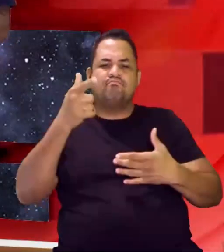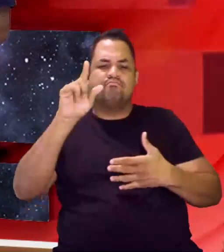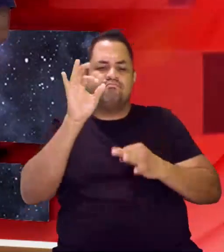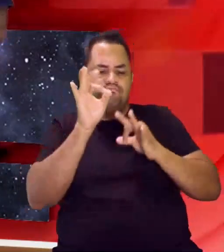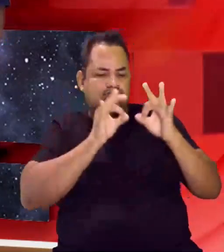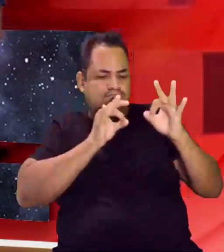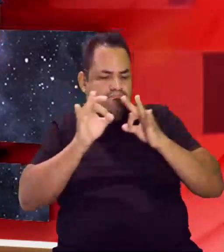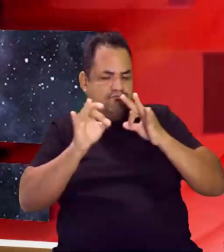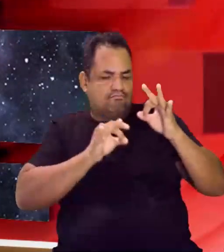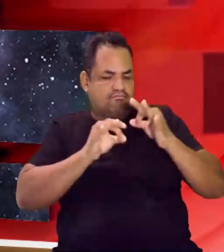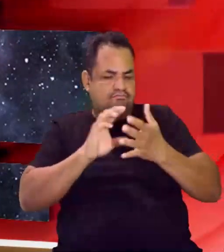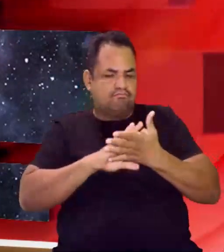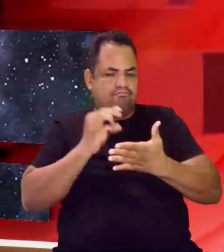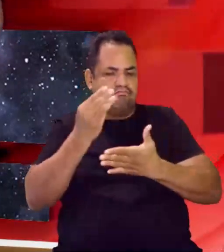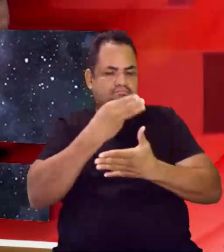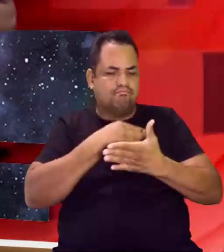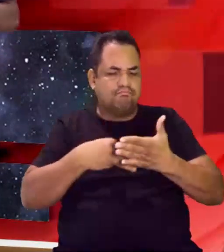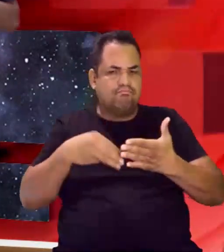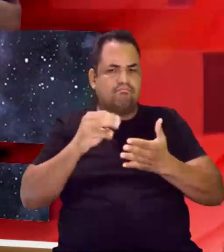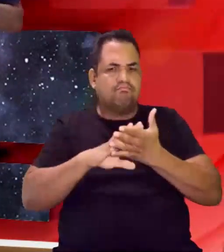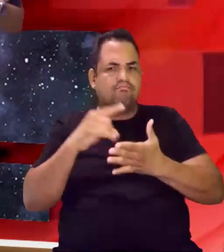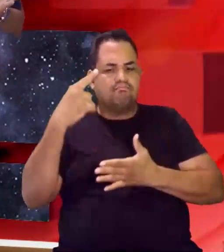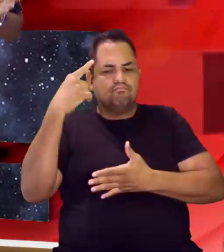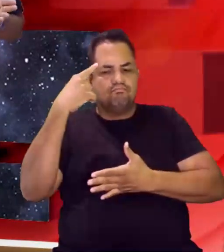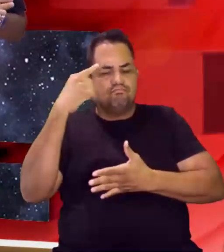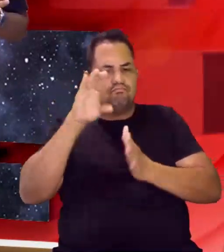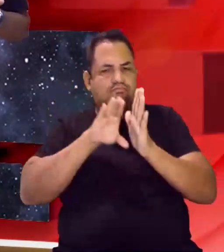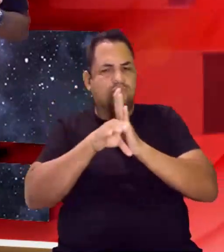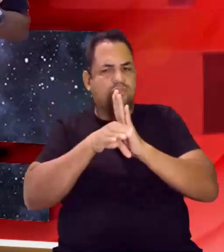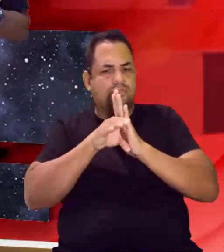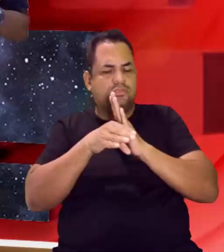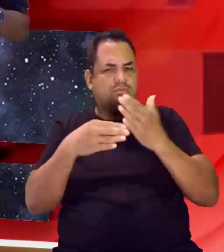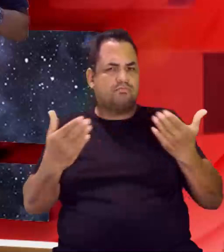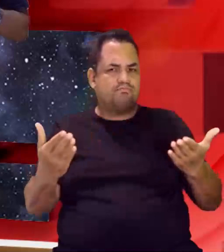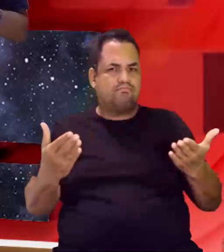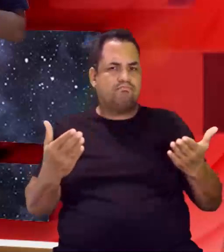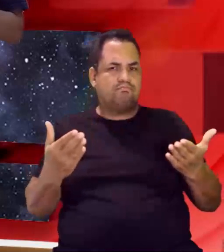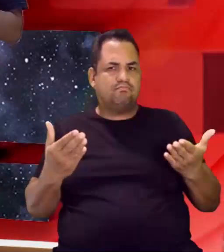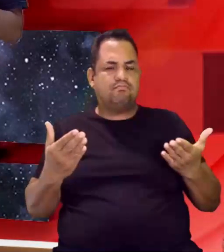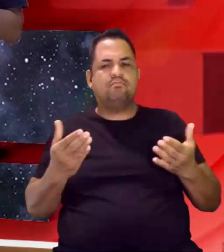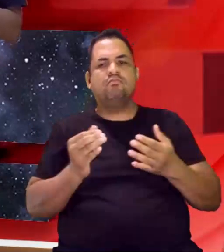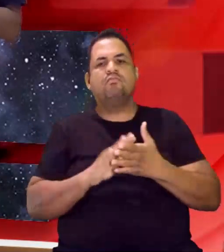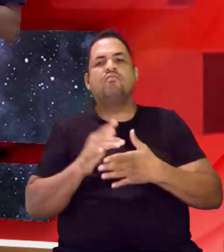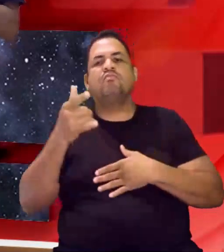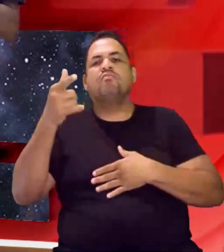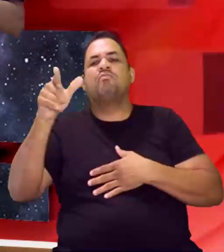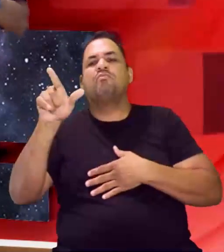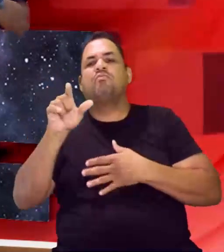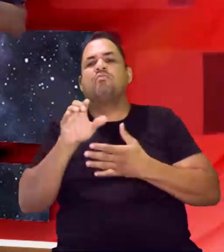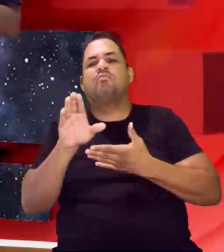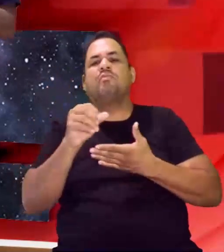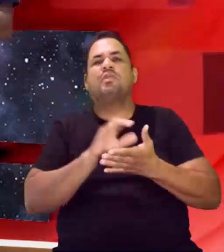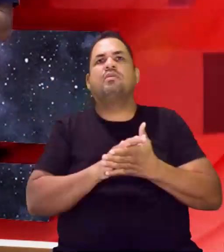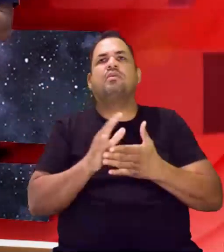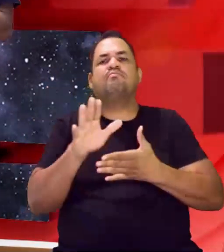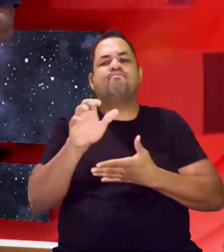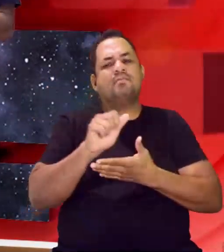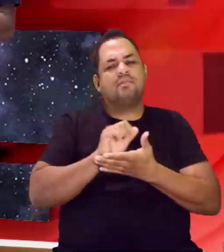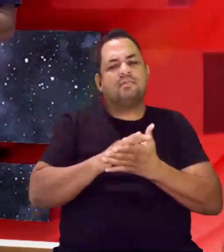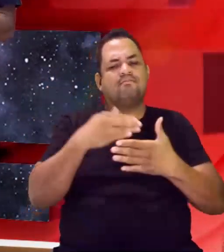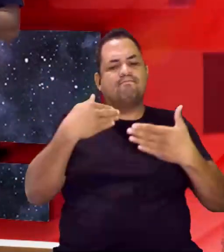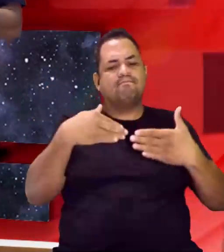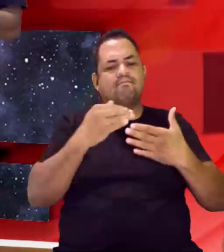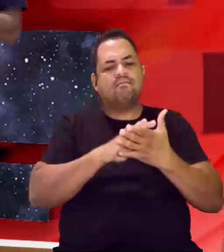consigo organizar mapas conceituais de forma pontual? Né? Eu consigo peguei a prova de 2021, olhei